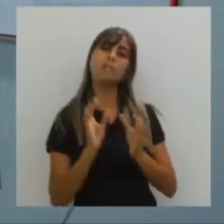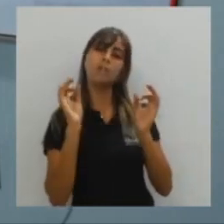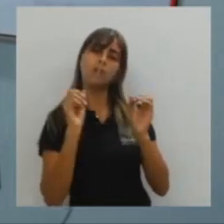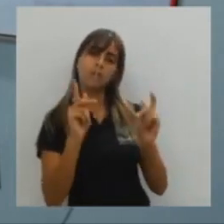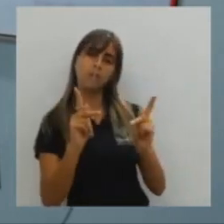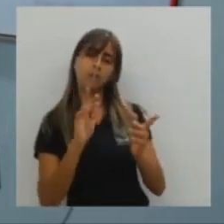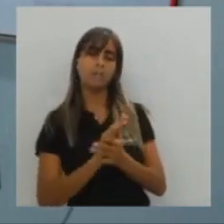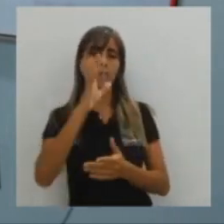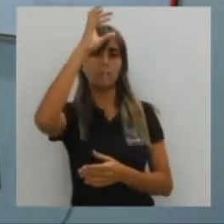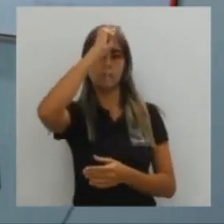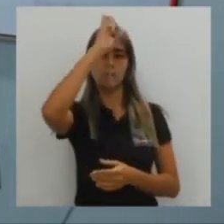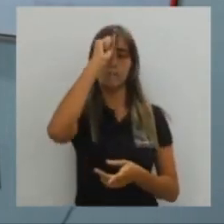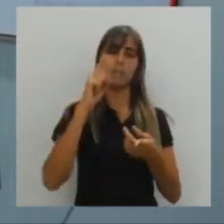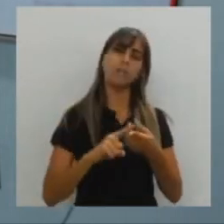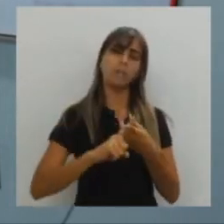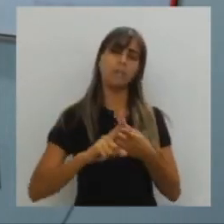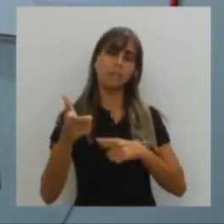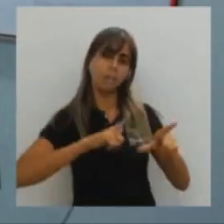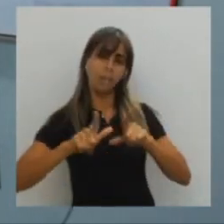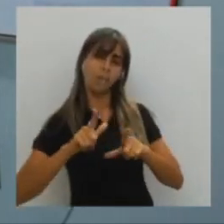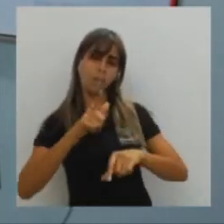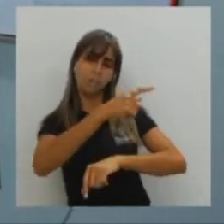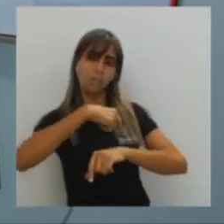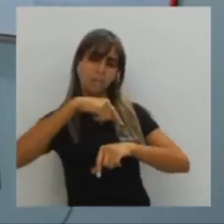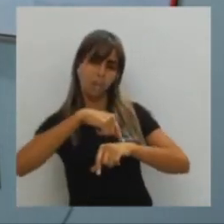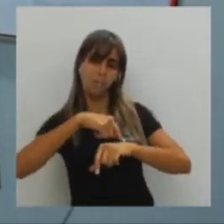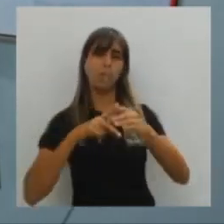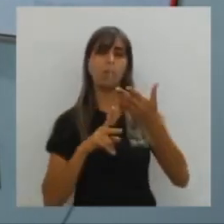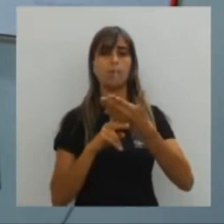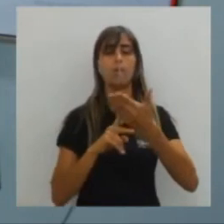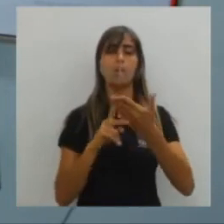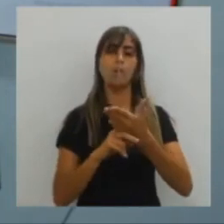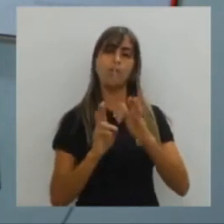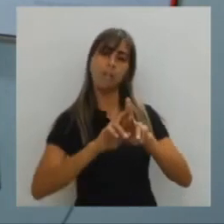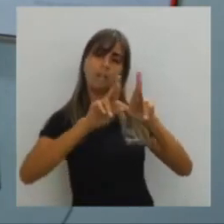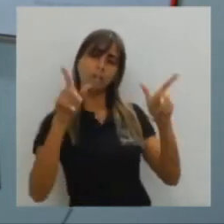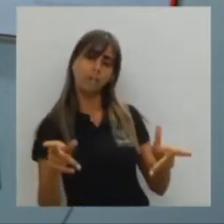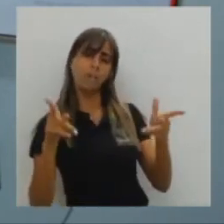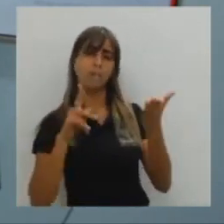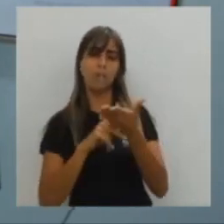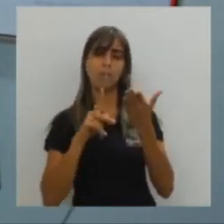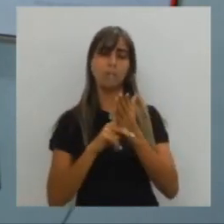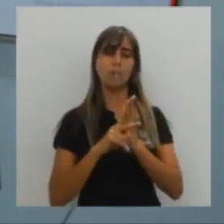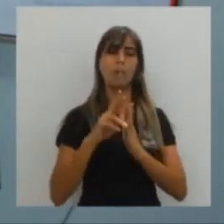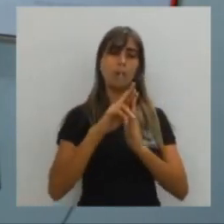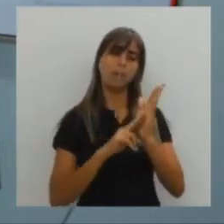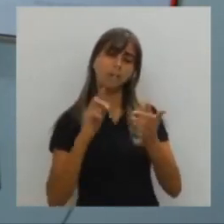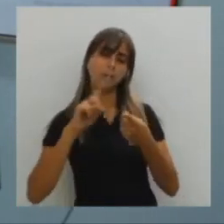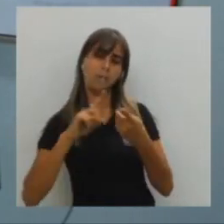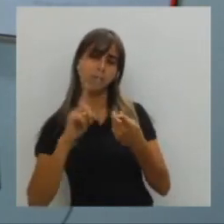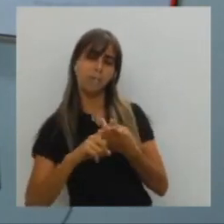E aí a gente aprendeu também que quando a gente trabalha com esse tempo verbal, a gente faz uma distinção aí de verbos regulares